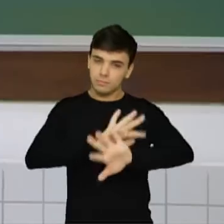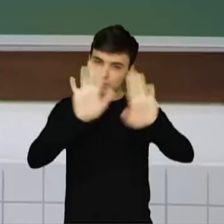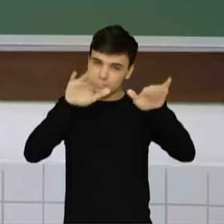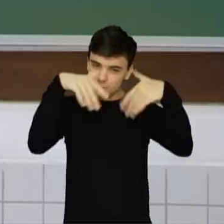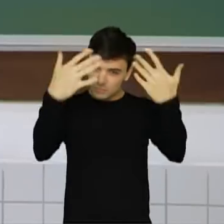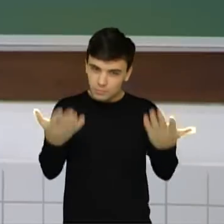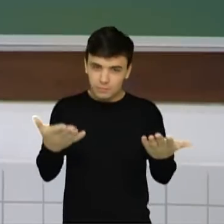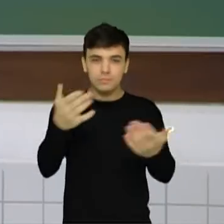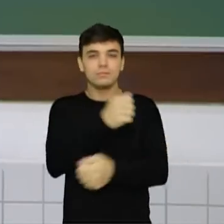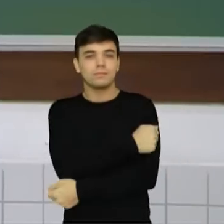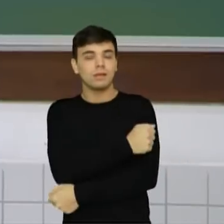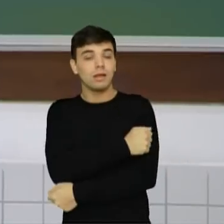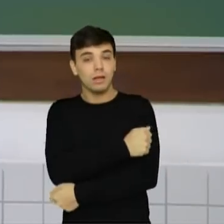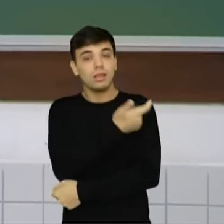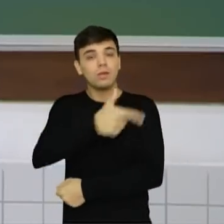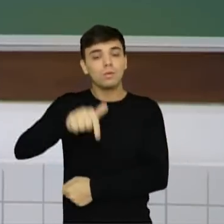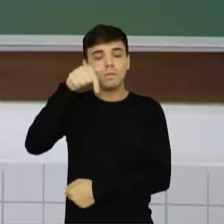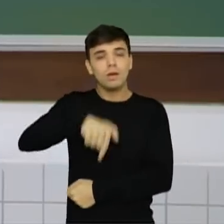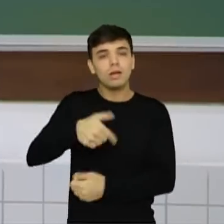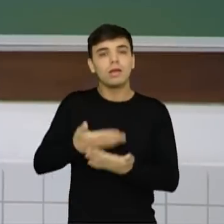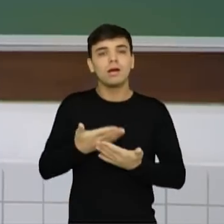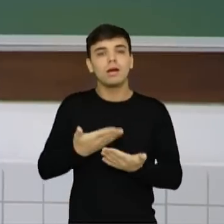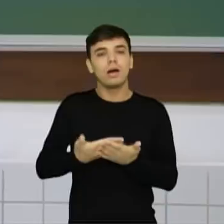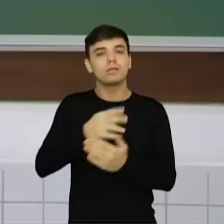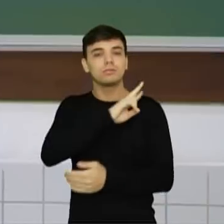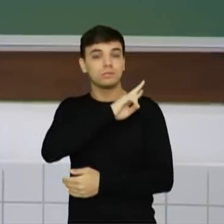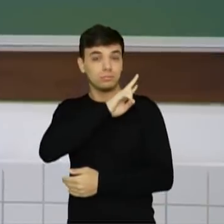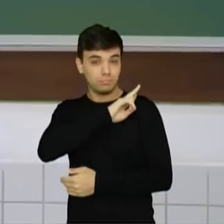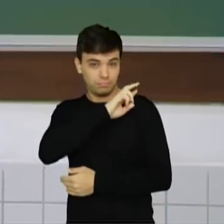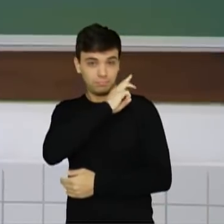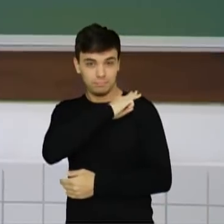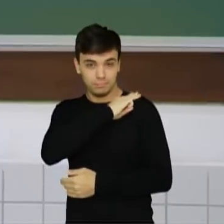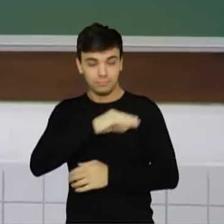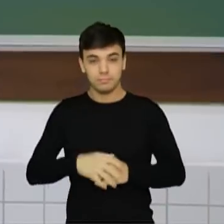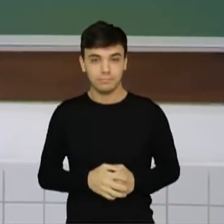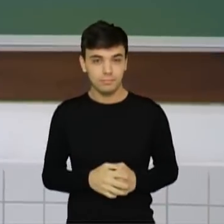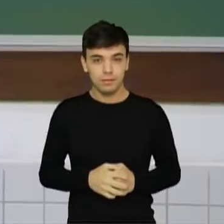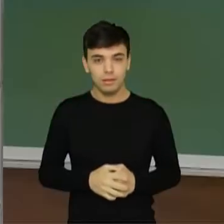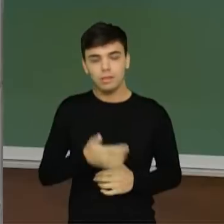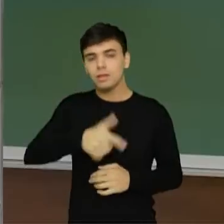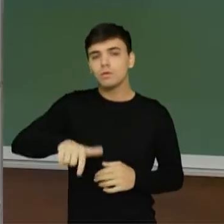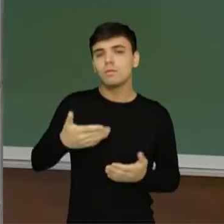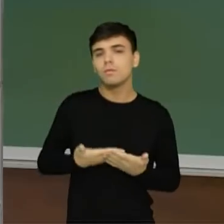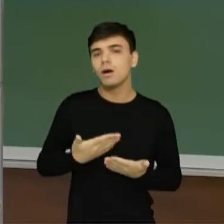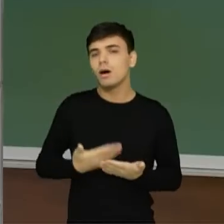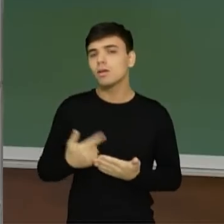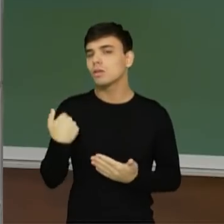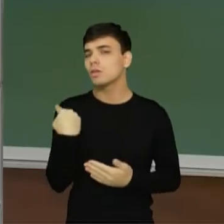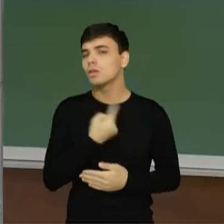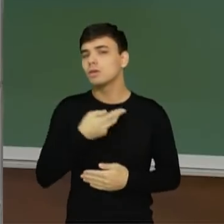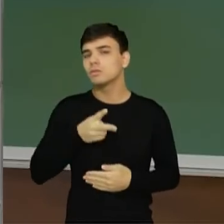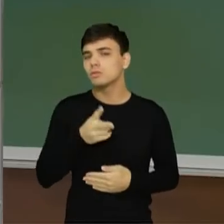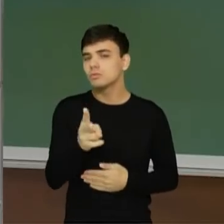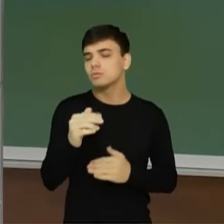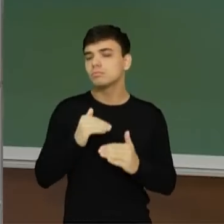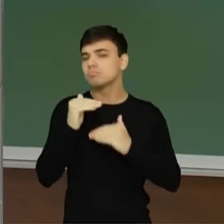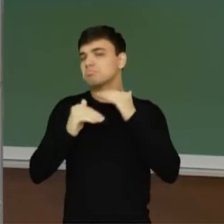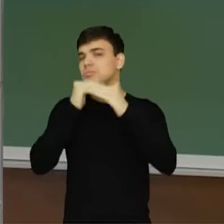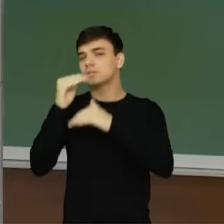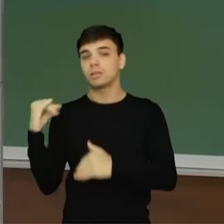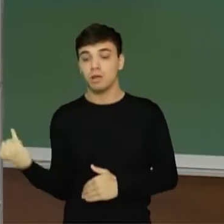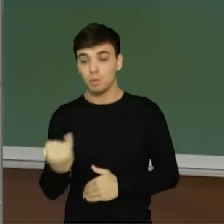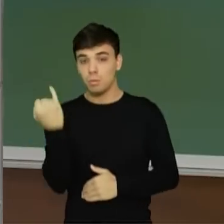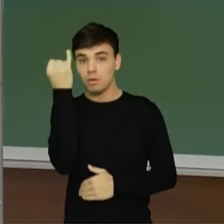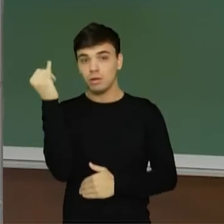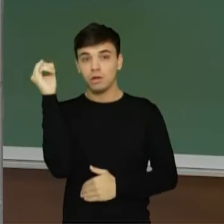Saudações, alunos! Estamos aqui para mais uma aula de segundo ano do ensino médio, mais uma aula em que nós continuamos esse processo muito